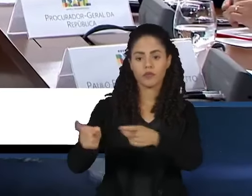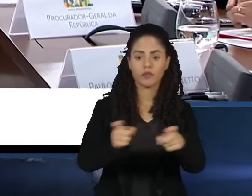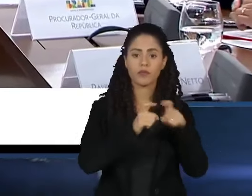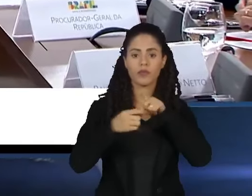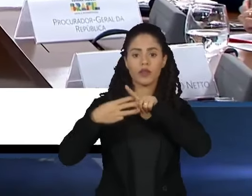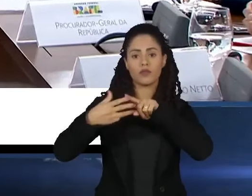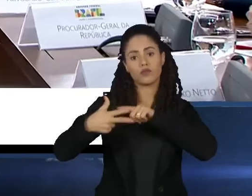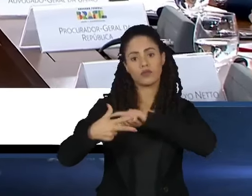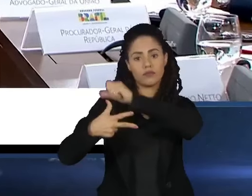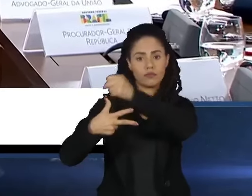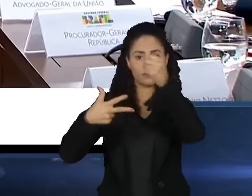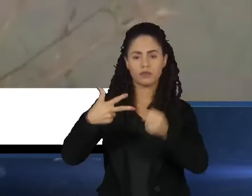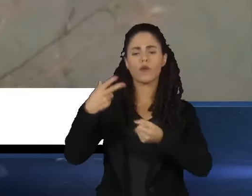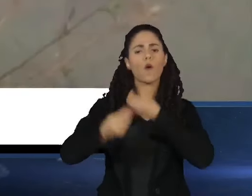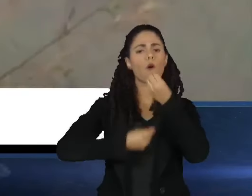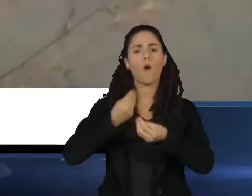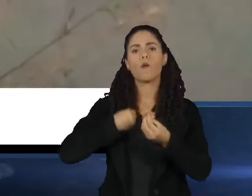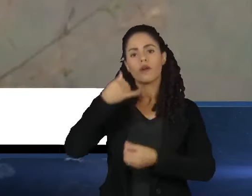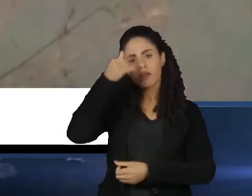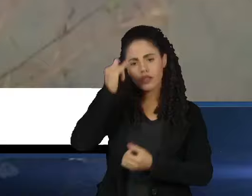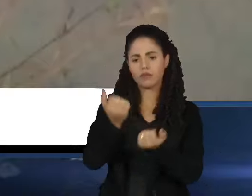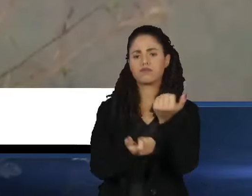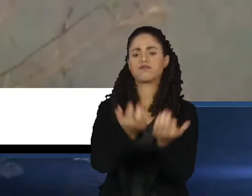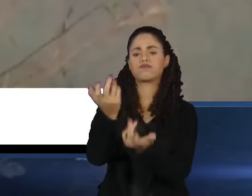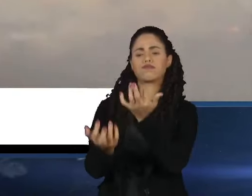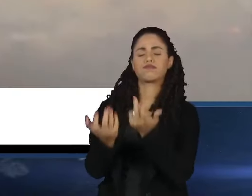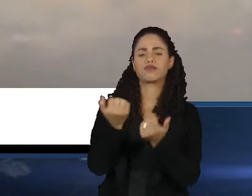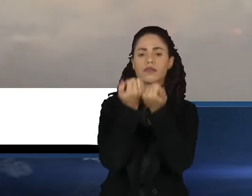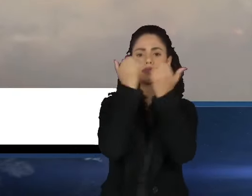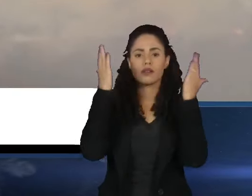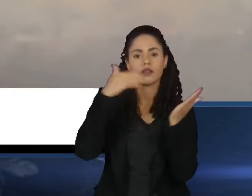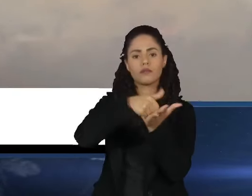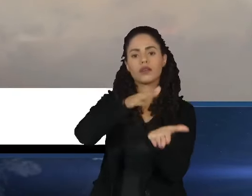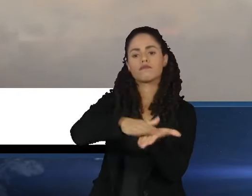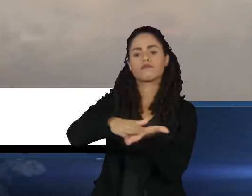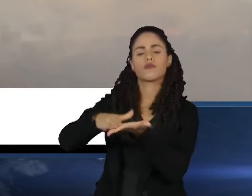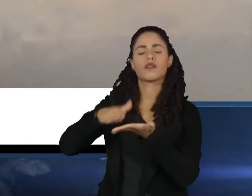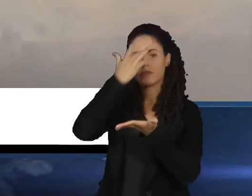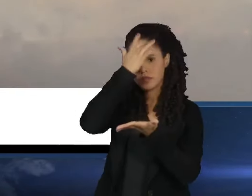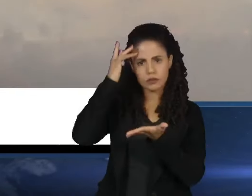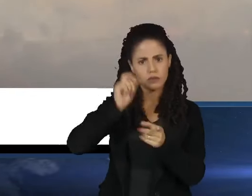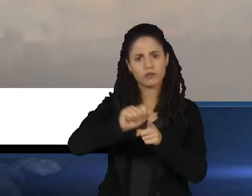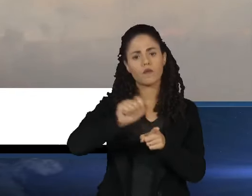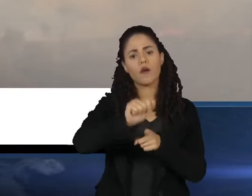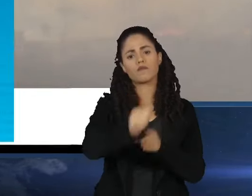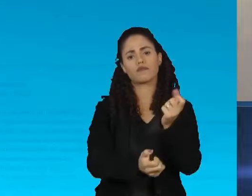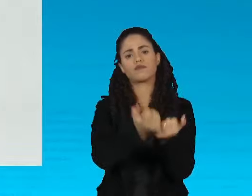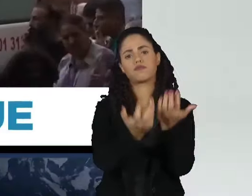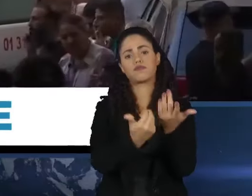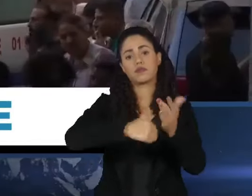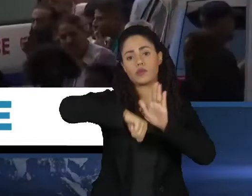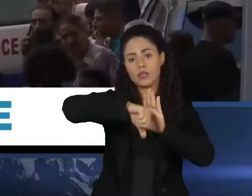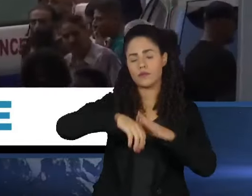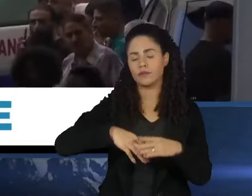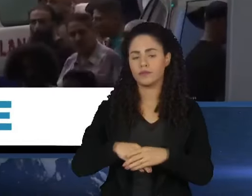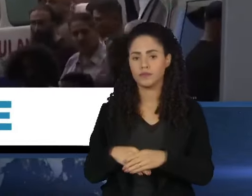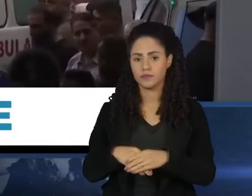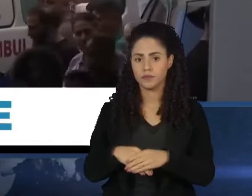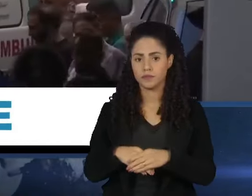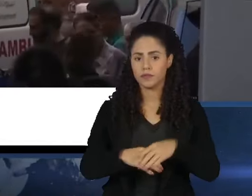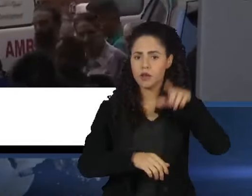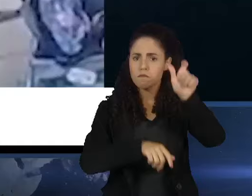três poderes discute combate aos incêndios florestais e punição maior para quem faz queimadas.